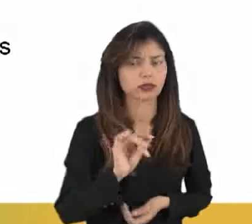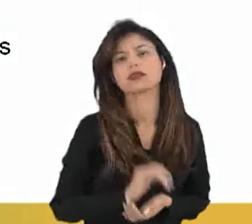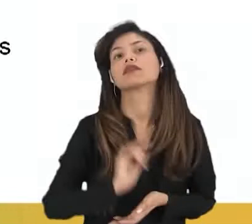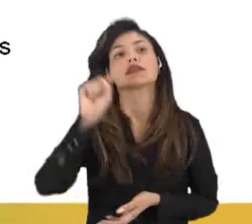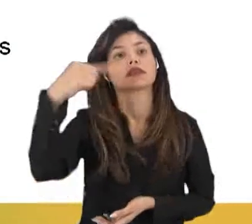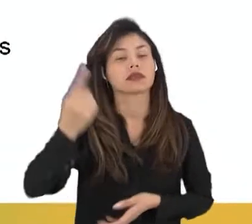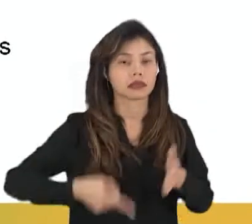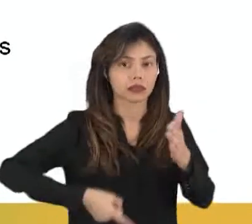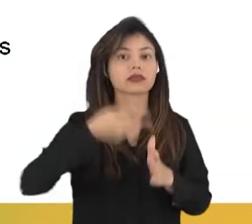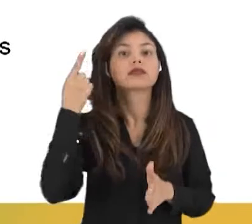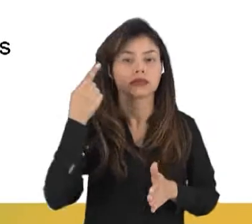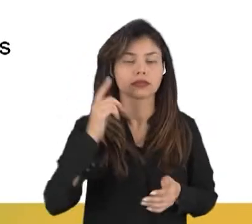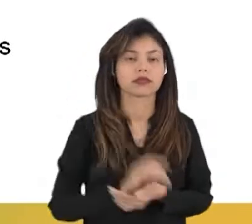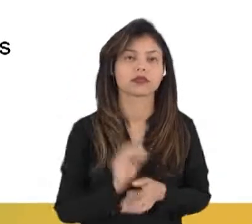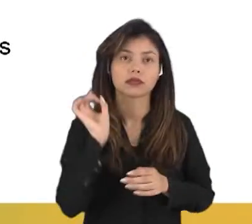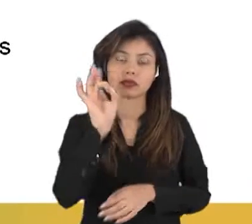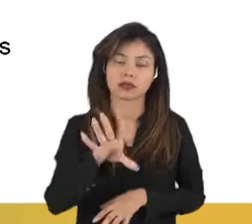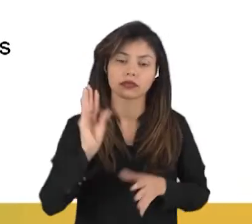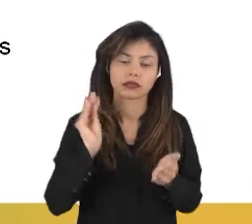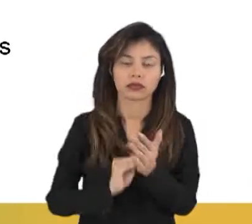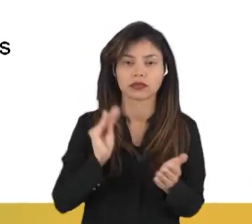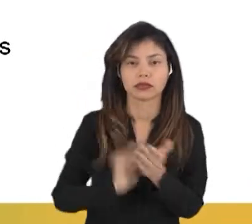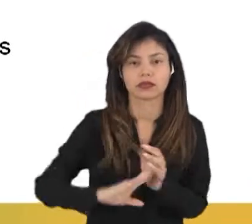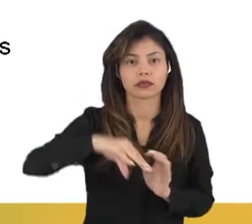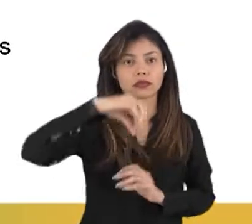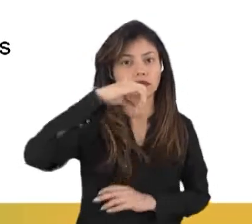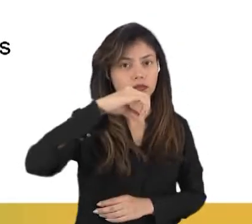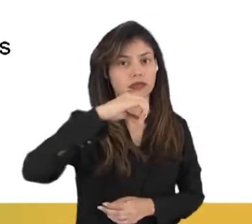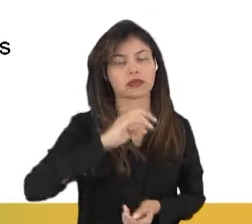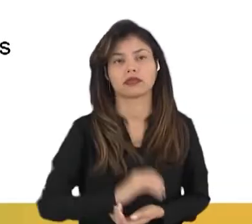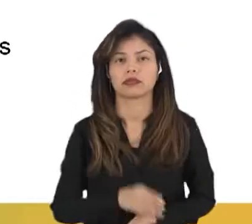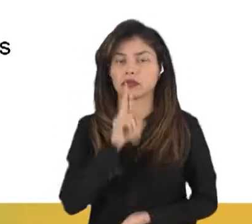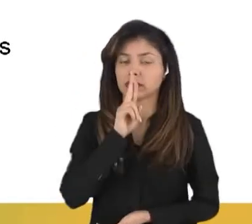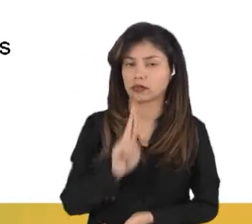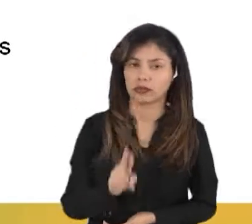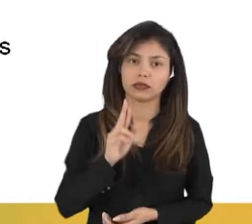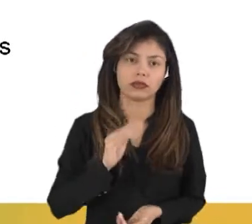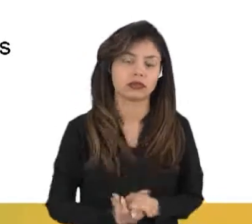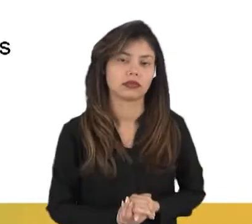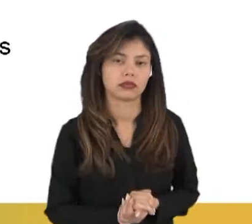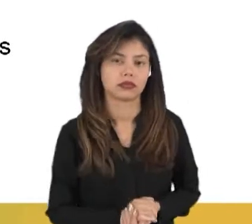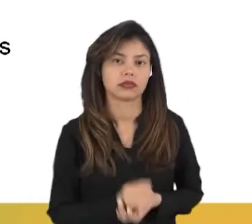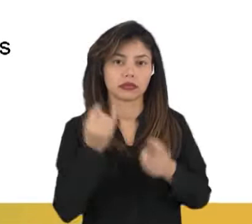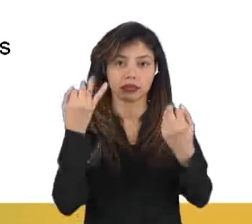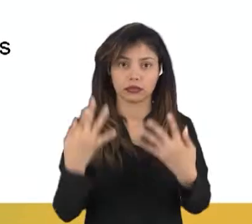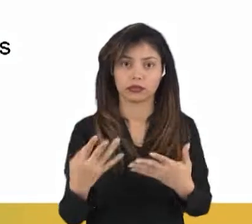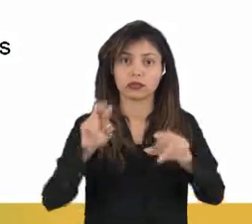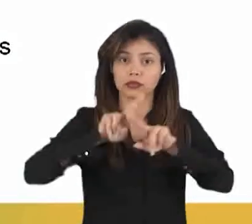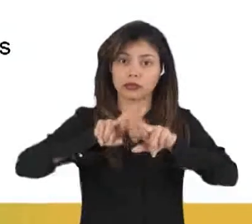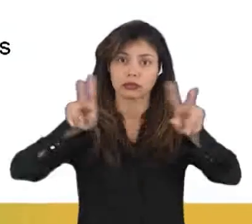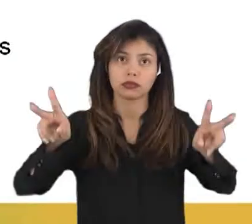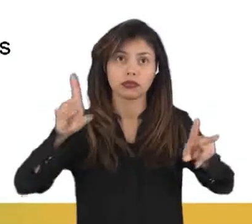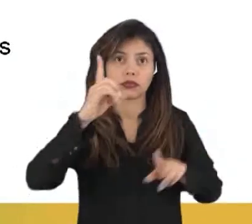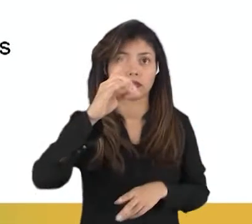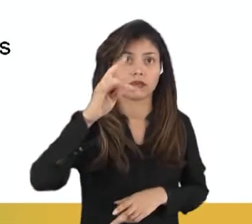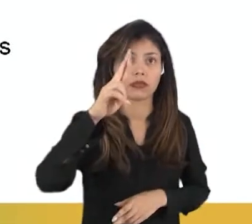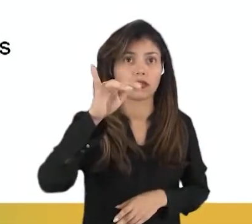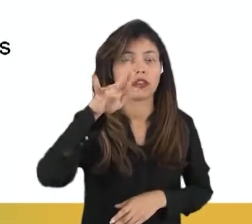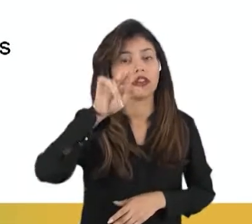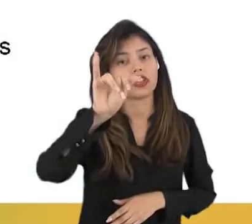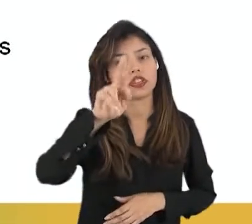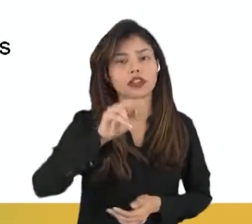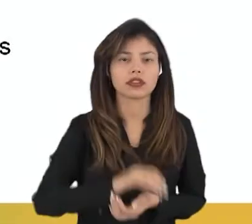no primeiro algarismo, nos sobram 9 aqui para o segundo, já que a questão diz que os algarismos são distintos. Então, para o